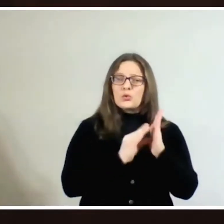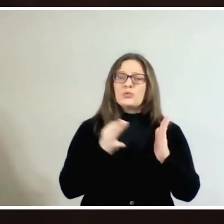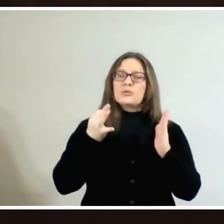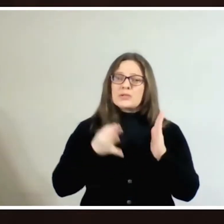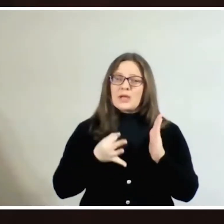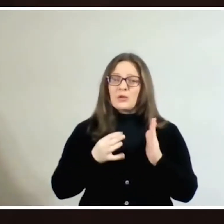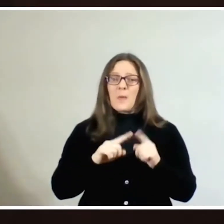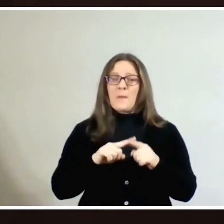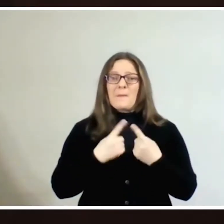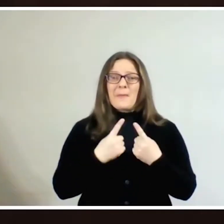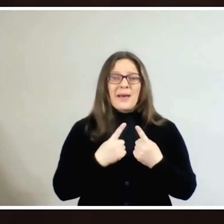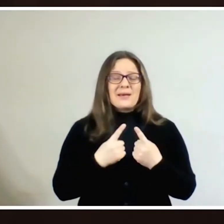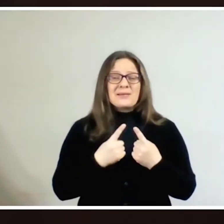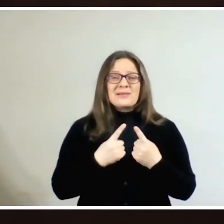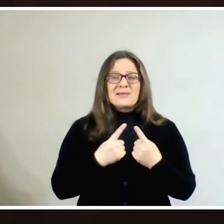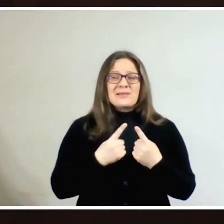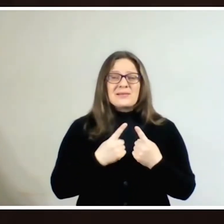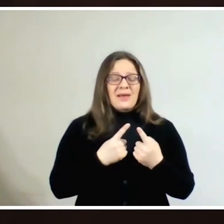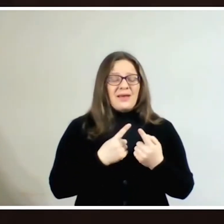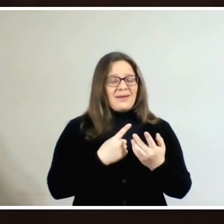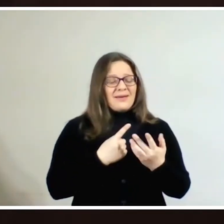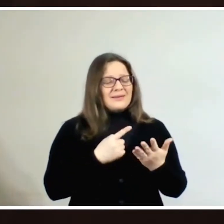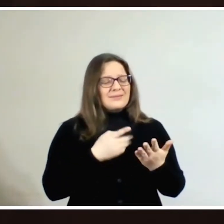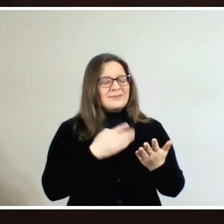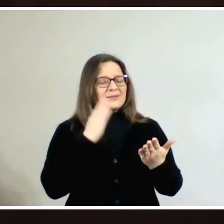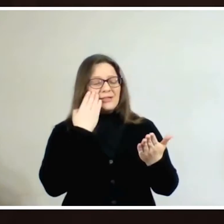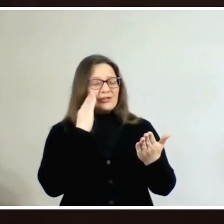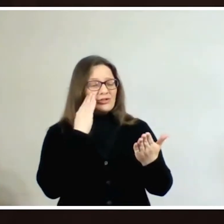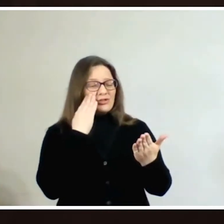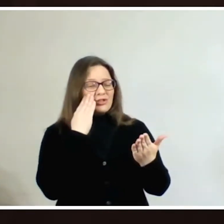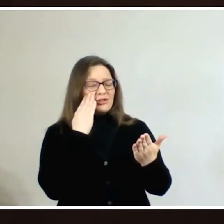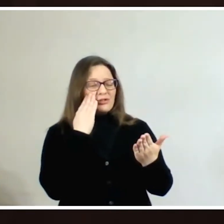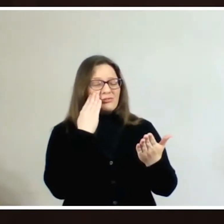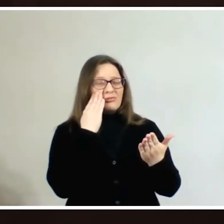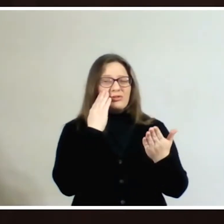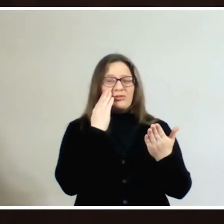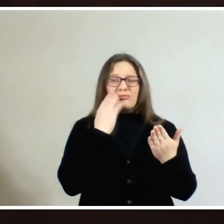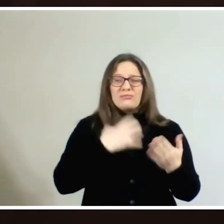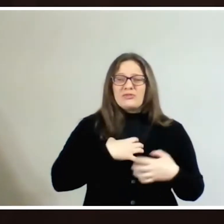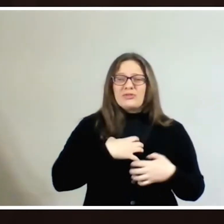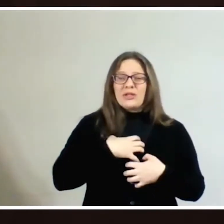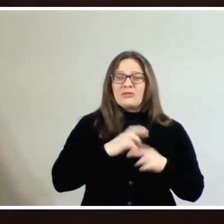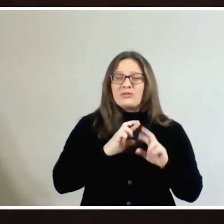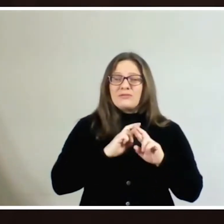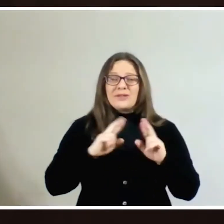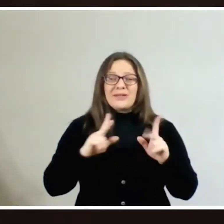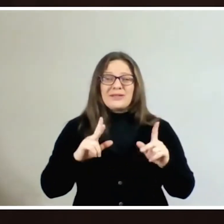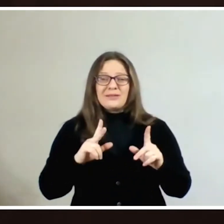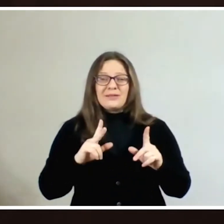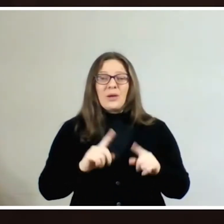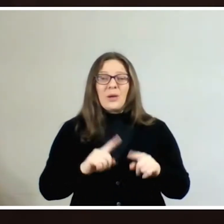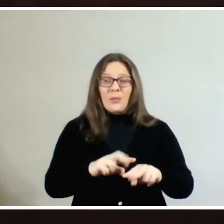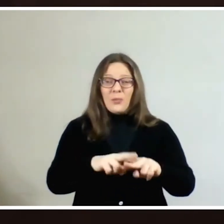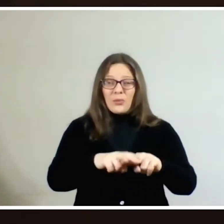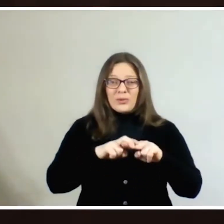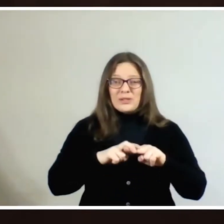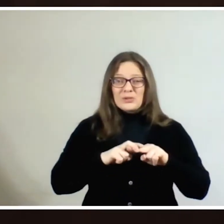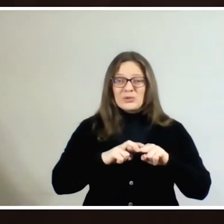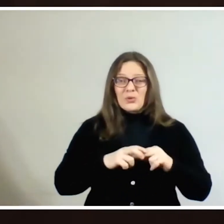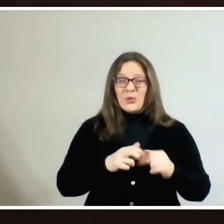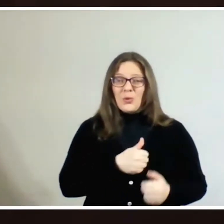forma legalista, de uma forma judicial, e perderam o primeiro amor. E